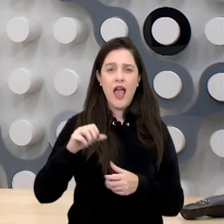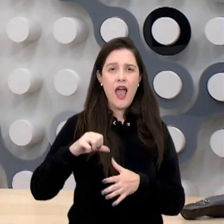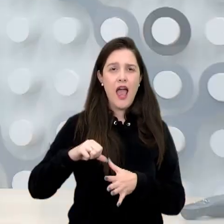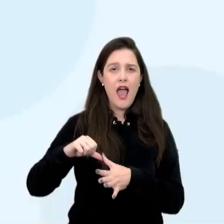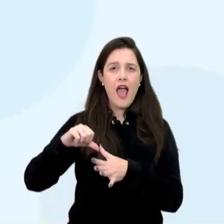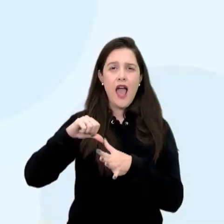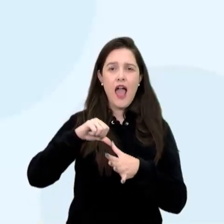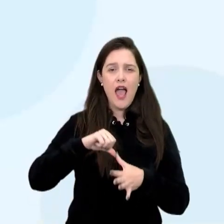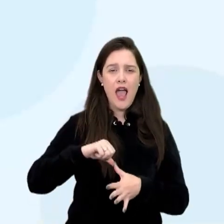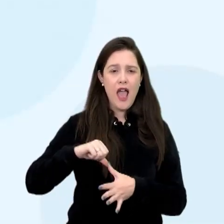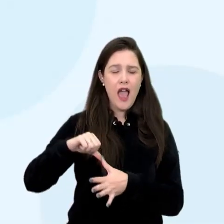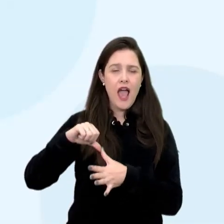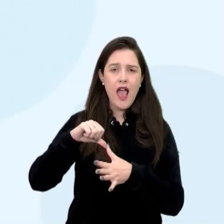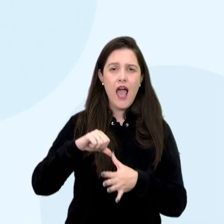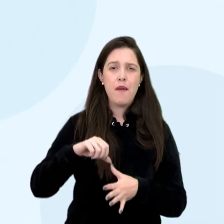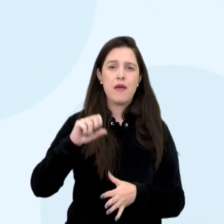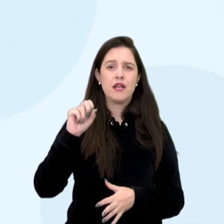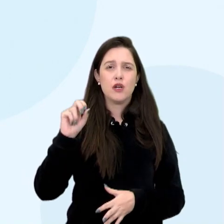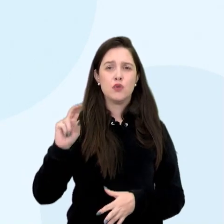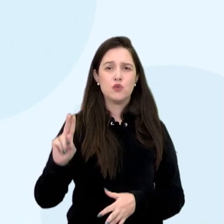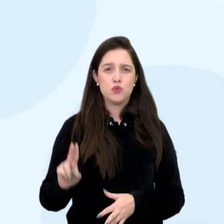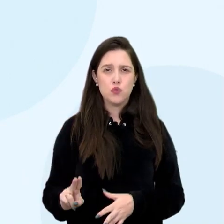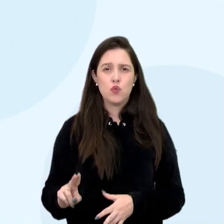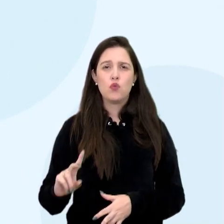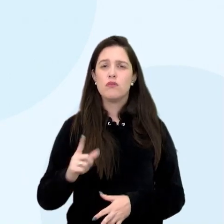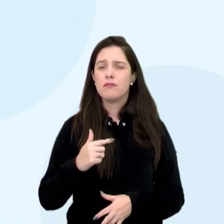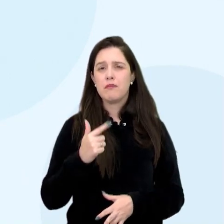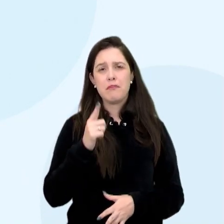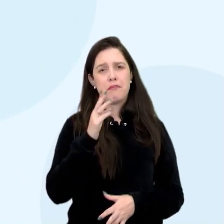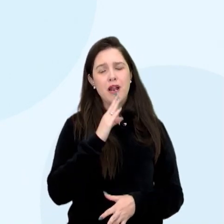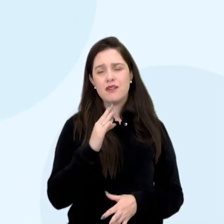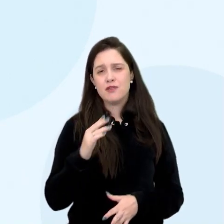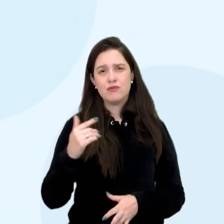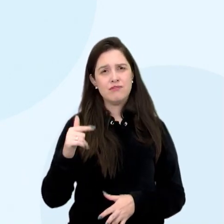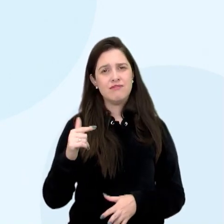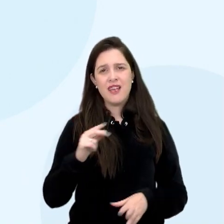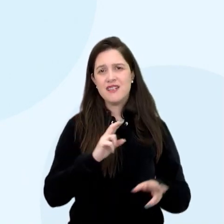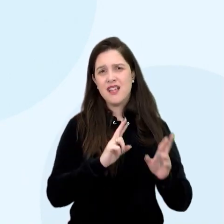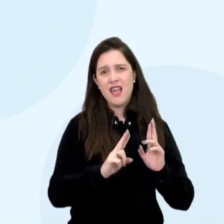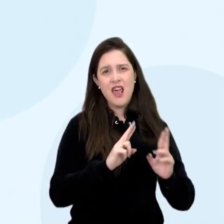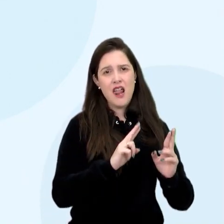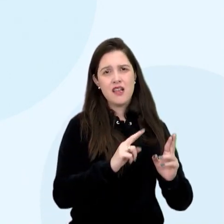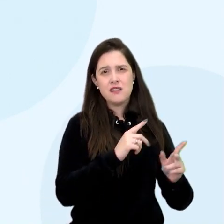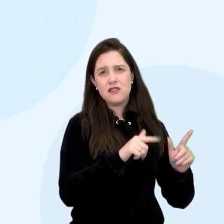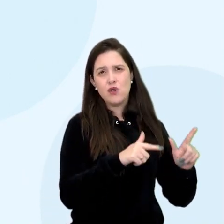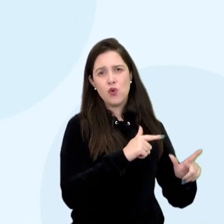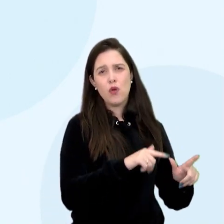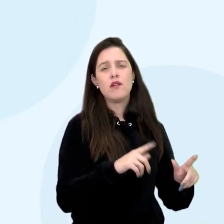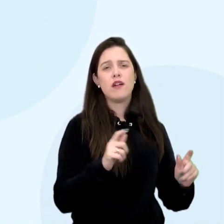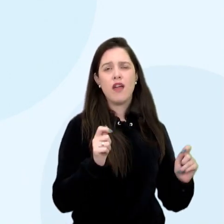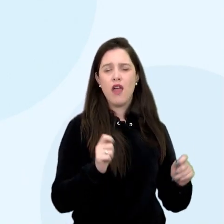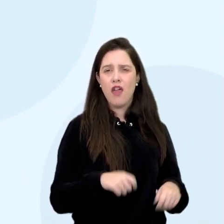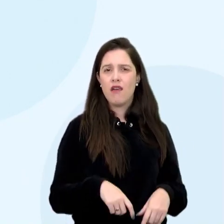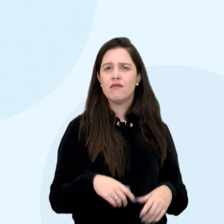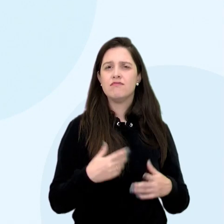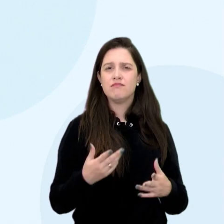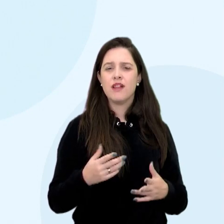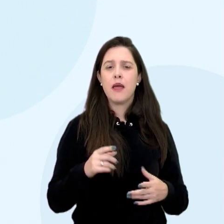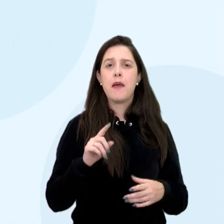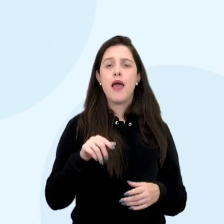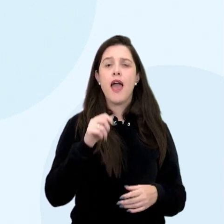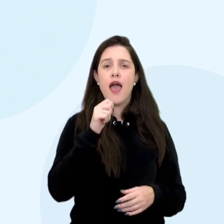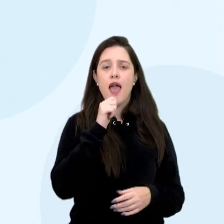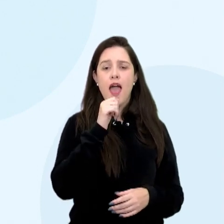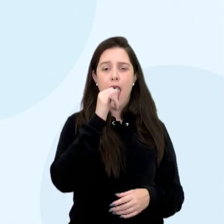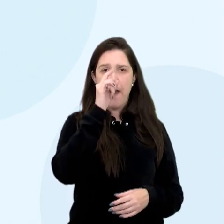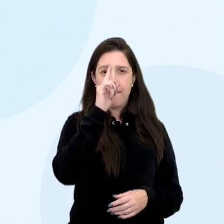aqui no nosso continente, na América do Sul, né, que o Brasil não tem essa relação aí com dobramentos modernos, né? A parte aí do amarelo claro